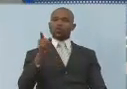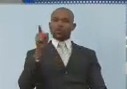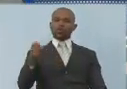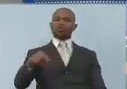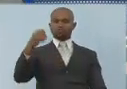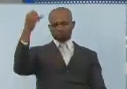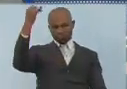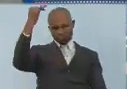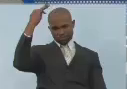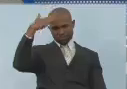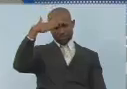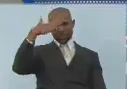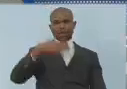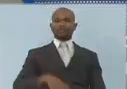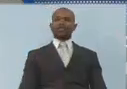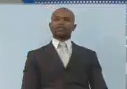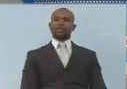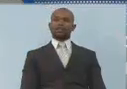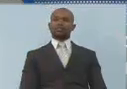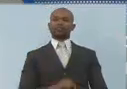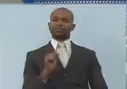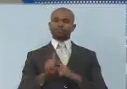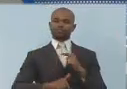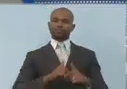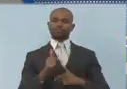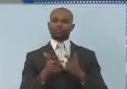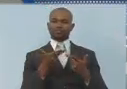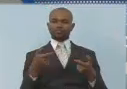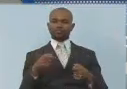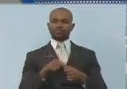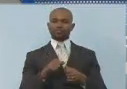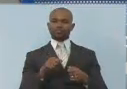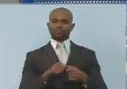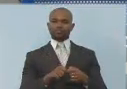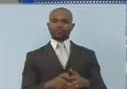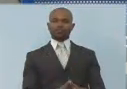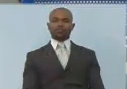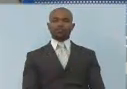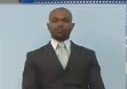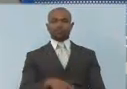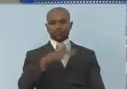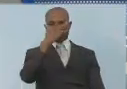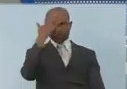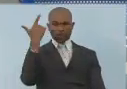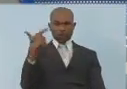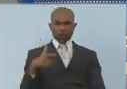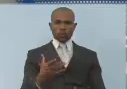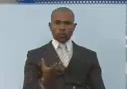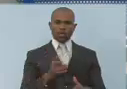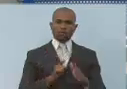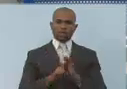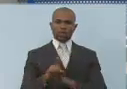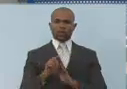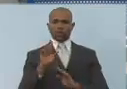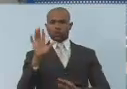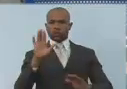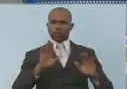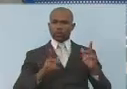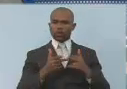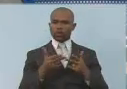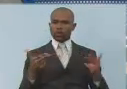graça perante aí esses trabalhos que tem realizado. Mais alguém que gostaria de fazer uso da palavra?